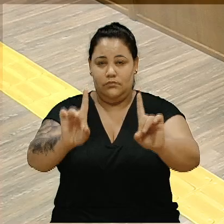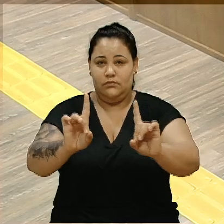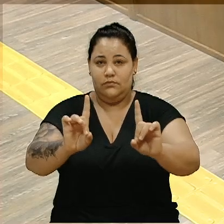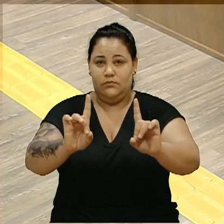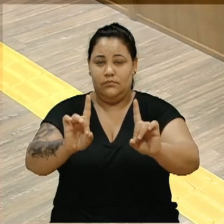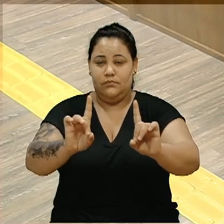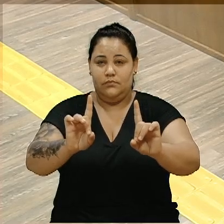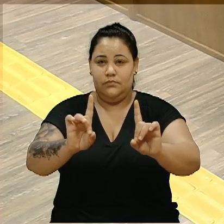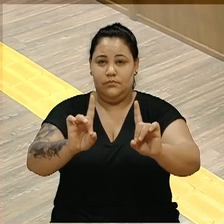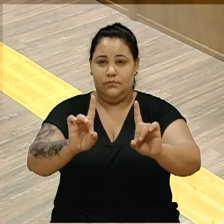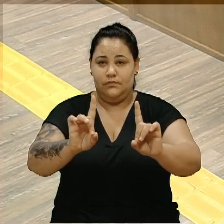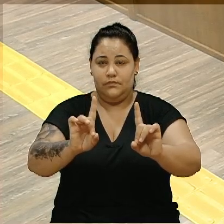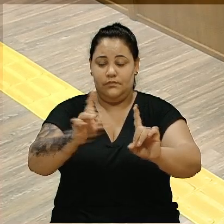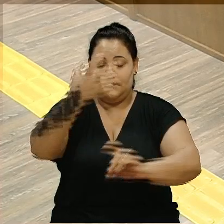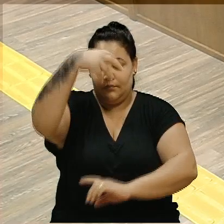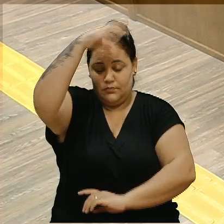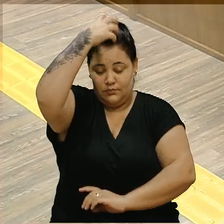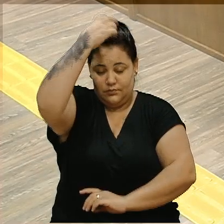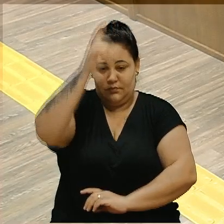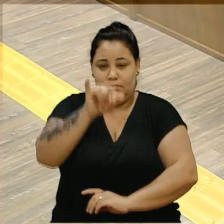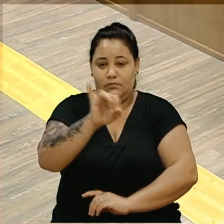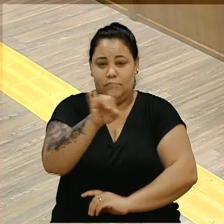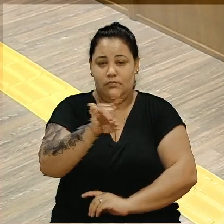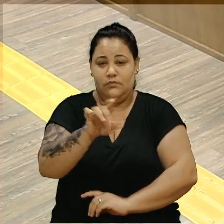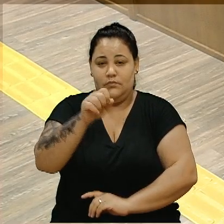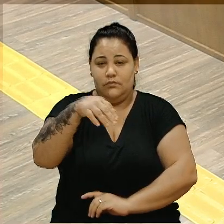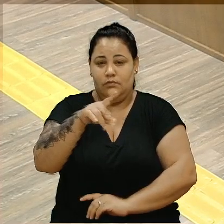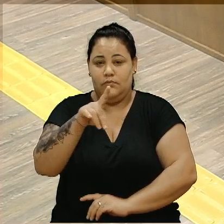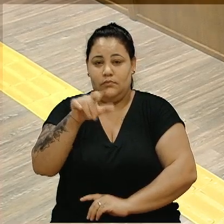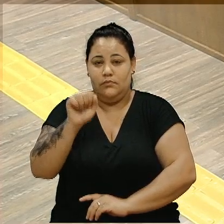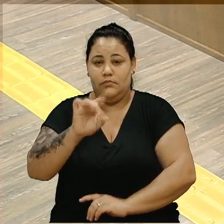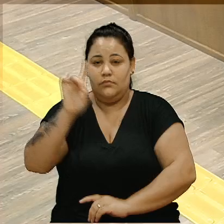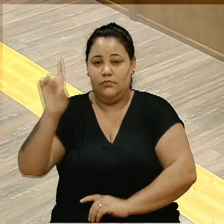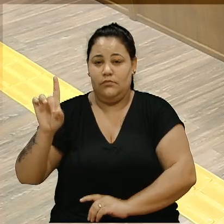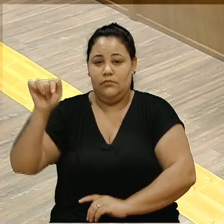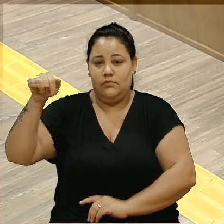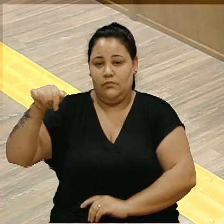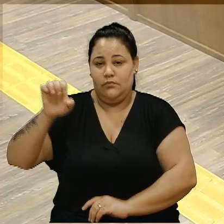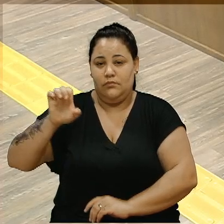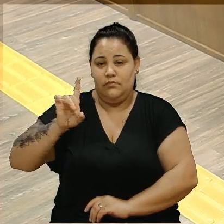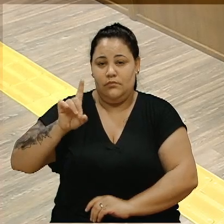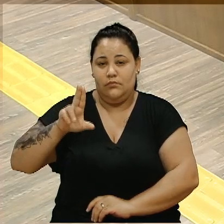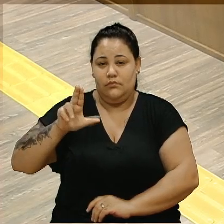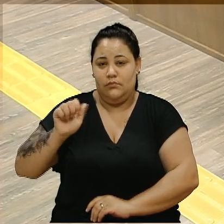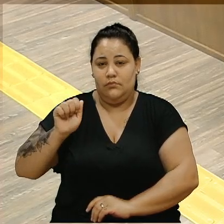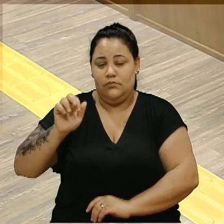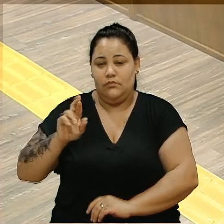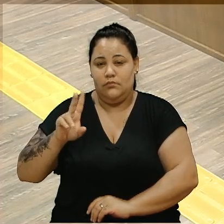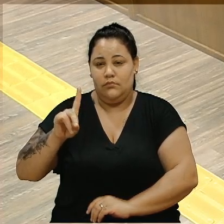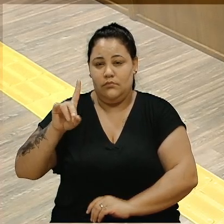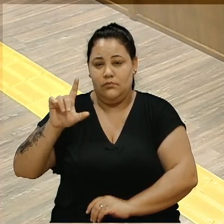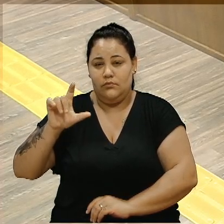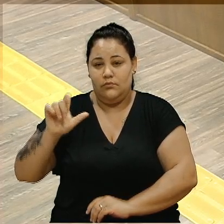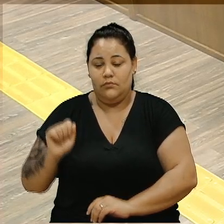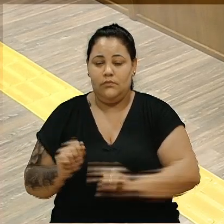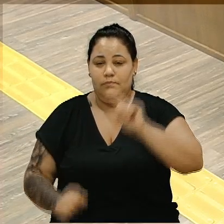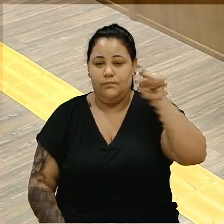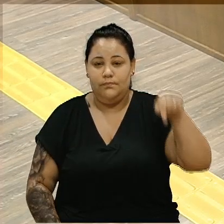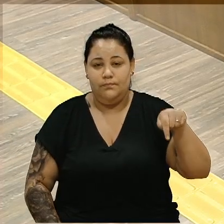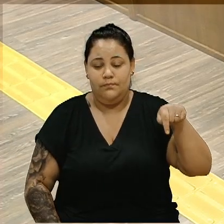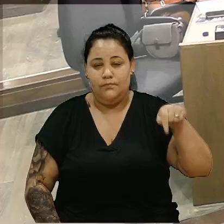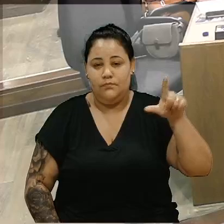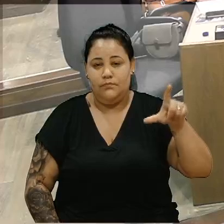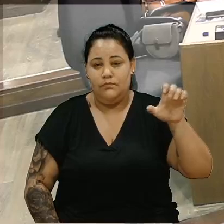nossa princesa Eduarda Rosarim Menezes e também Letícia Carvalho, princesas que compõem a corte da Festa da